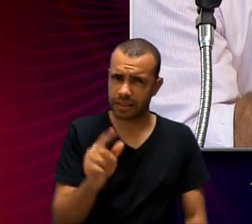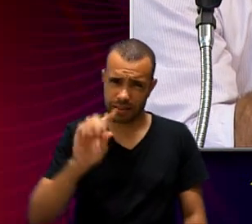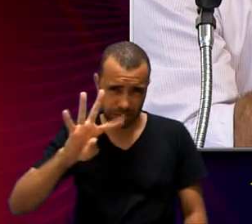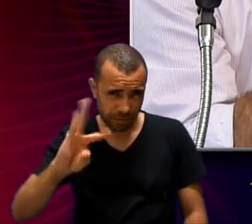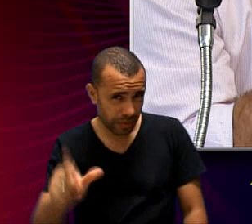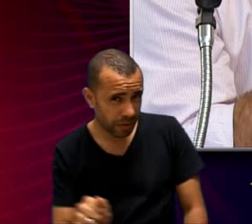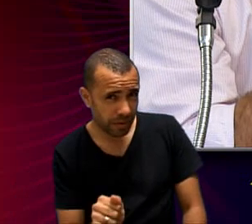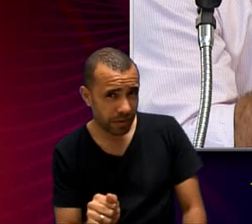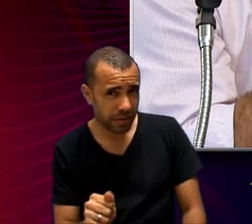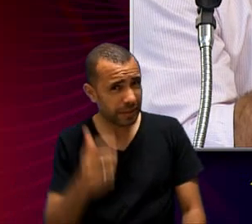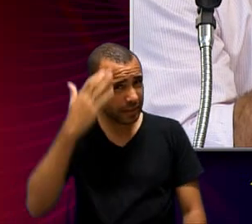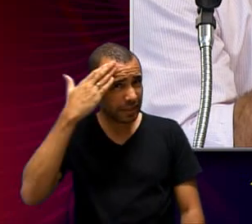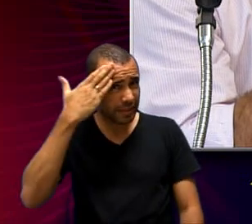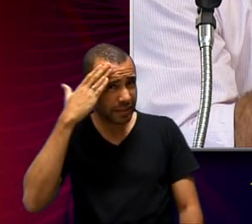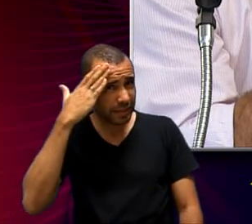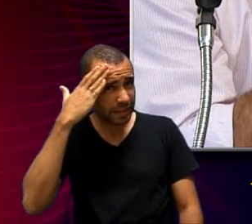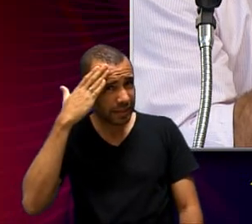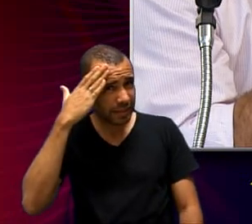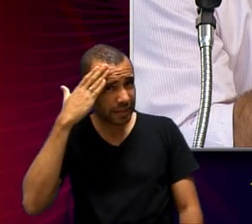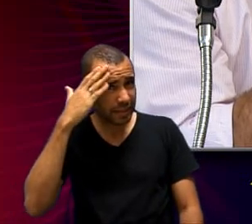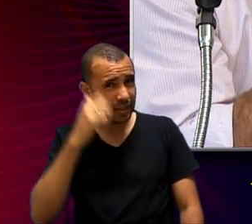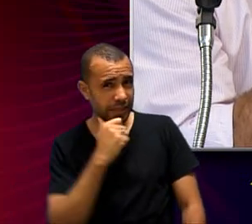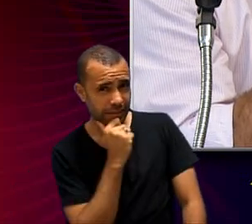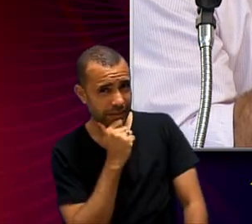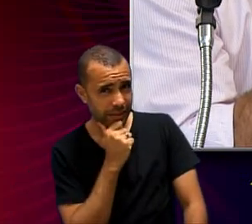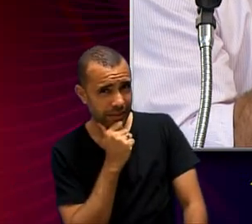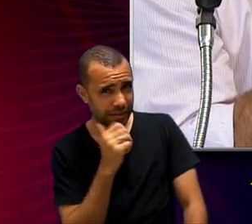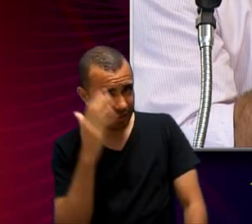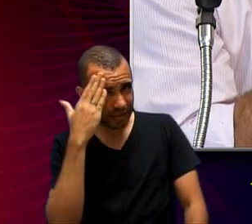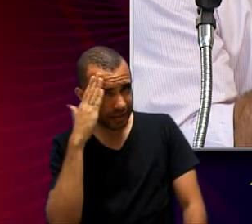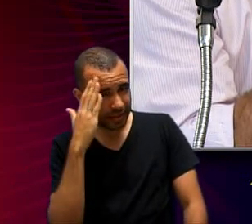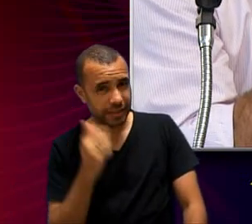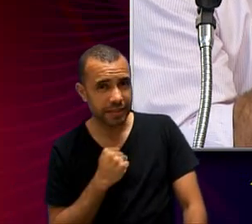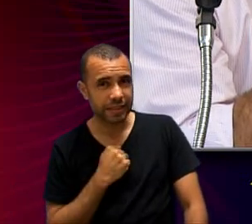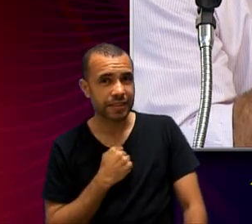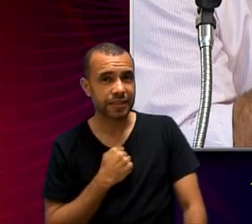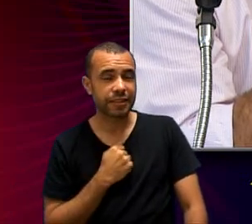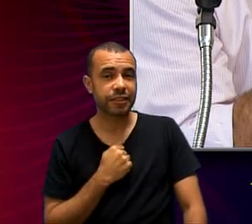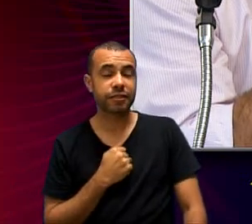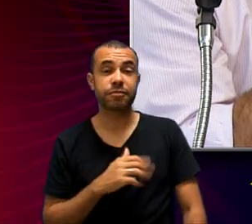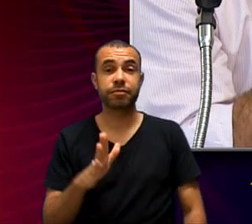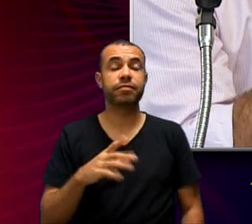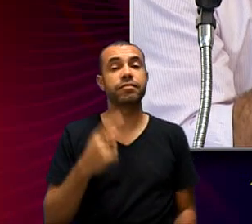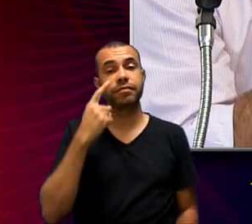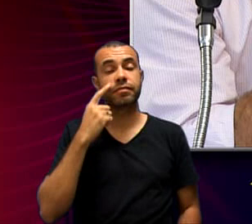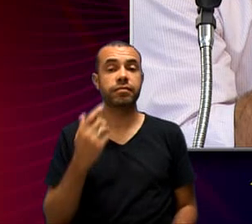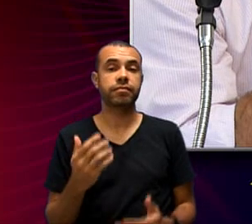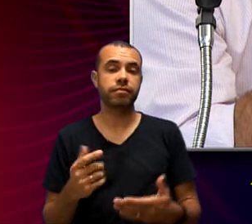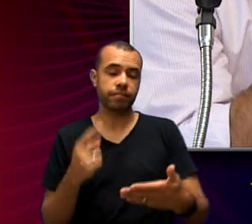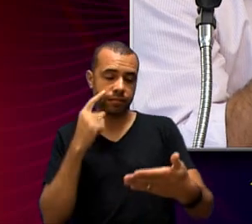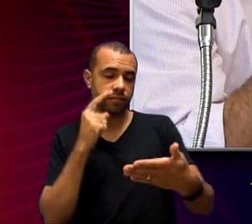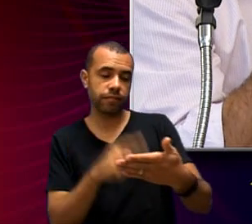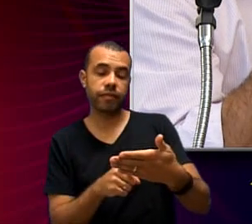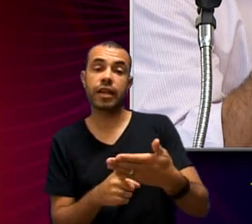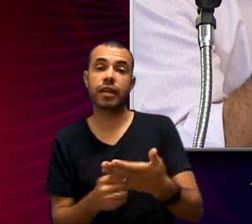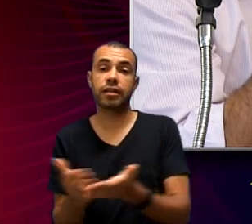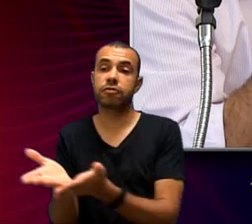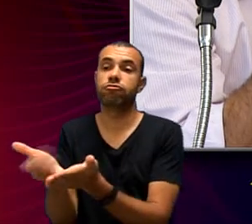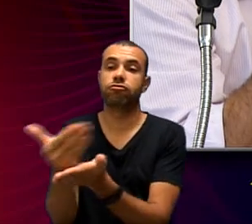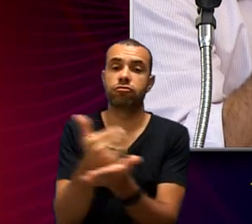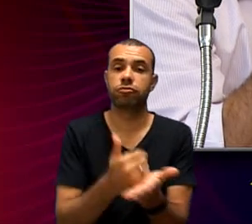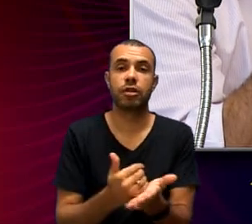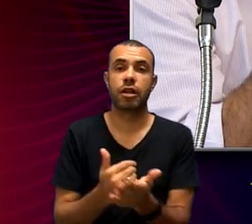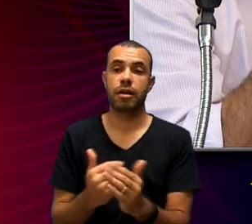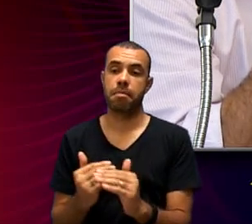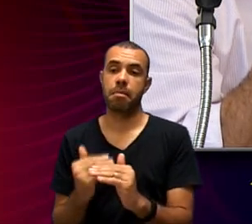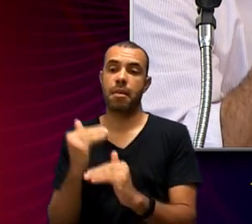Você entendeu a lógica, o raciocínio? Se você pegar aqui nesse quadro onde está a evolução da receita, onde a gente